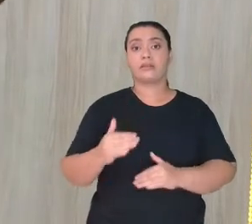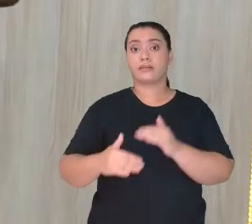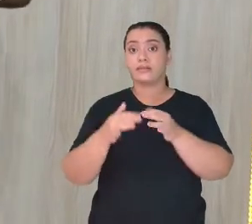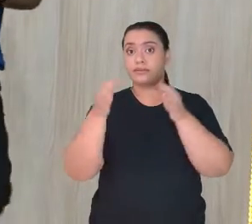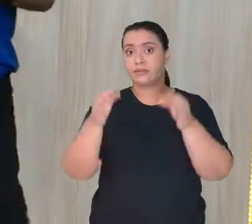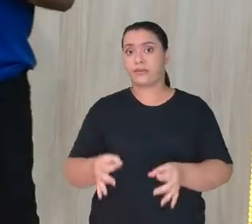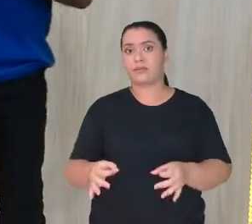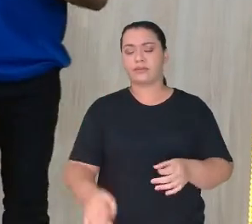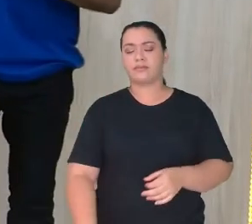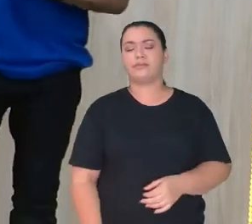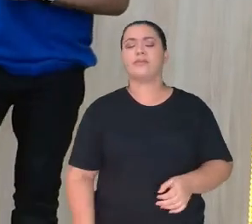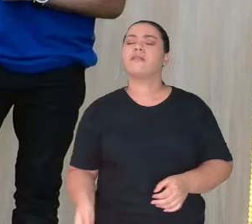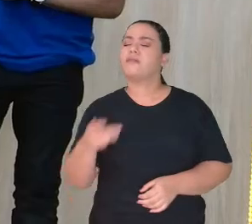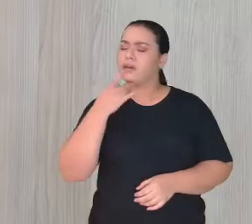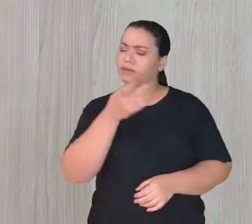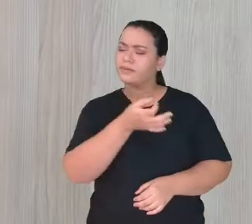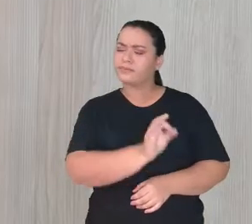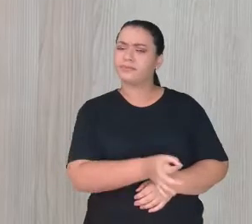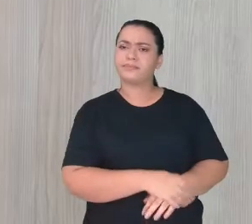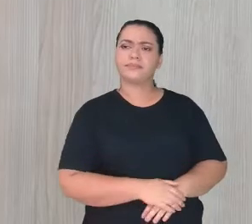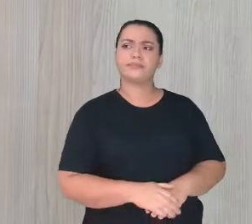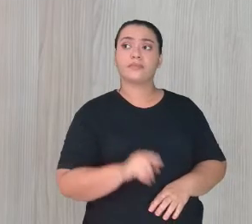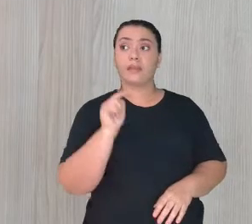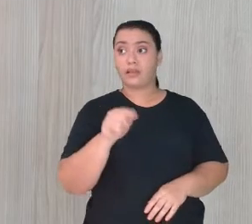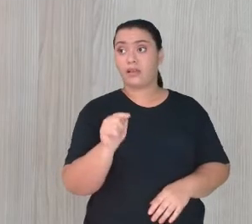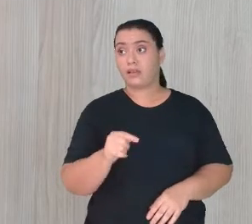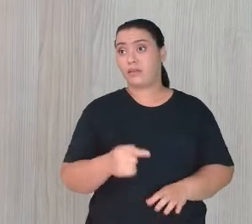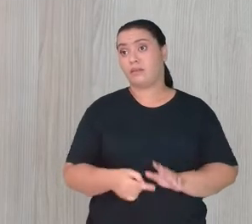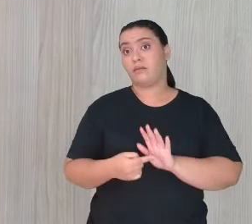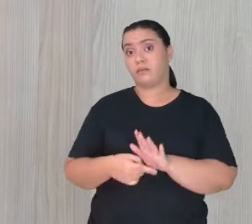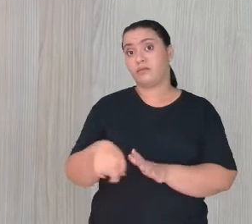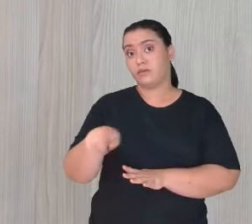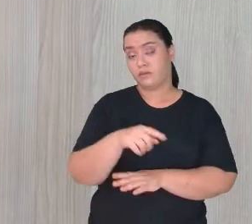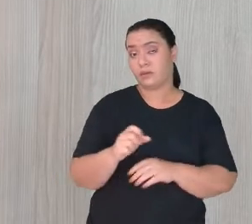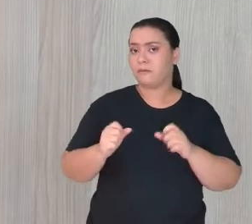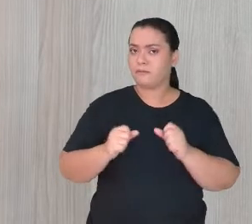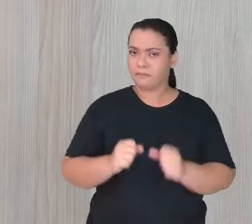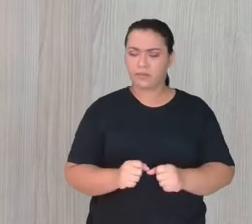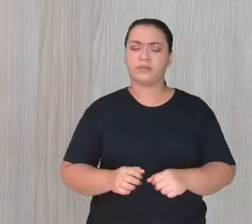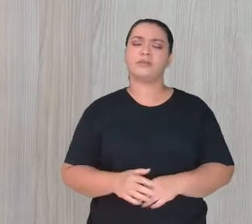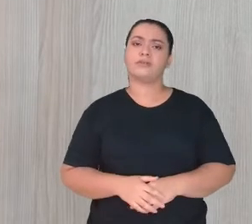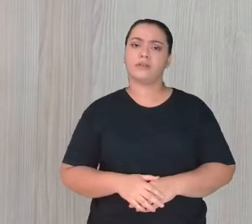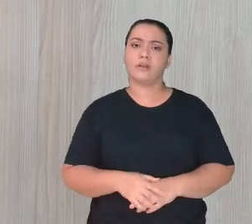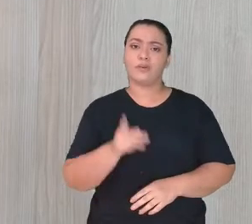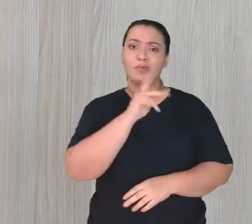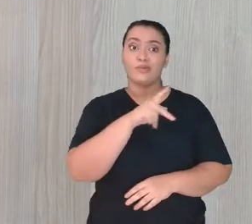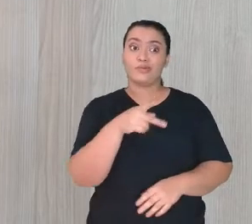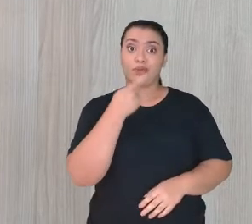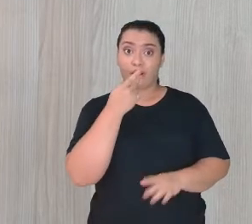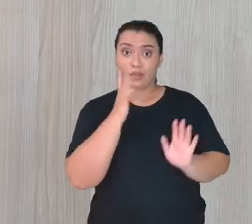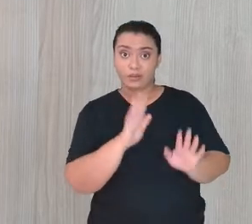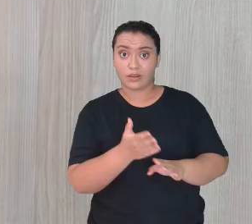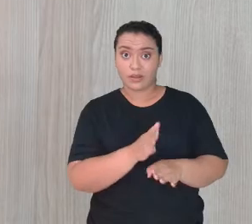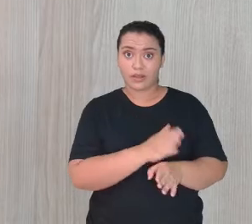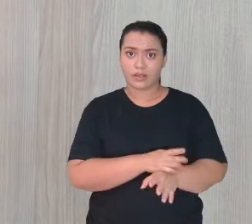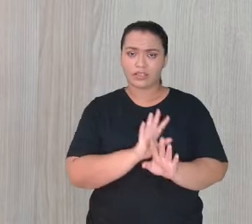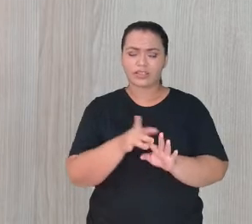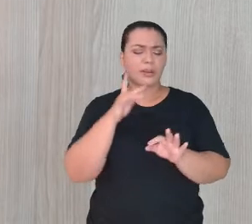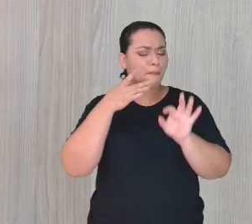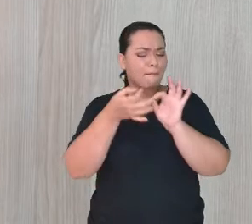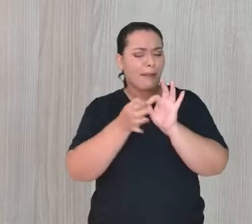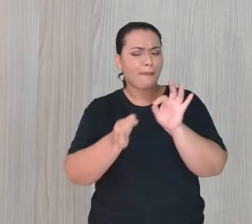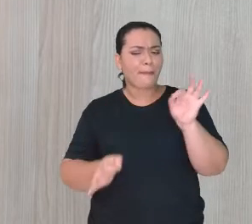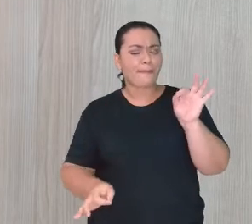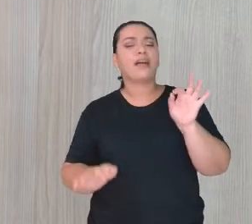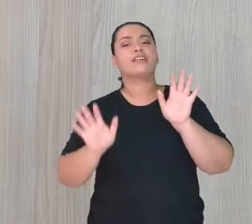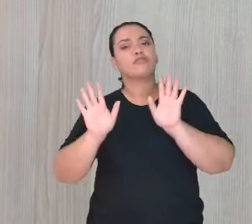direitinho. É verdade, pessoal. Essas questões aí, você pode, como o professor Ricardo falou, já está tudo destrinchado bonitinho,